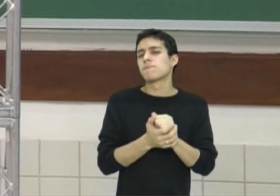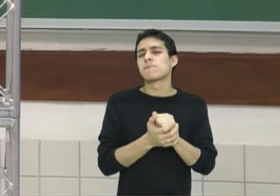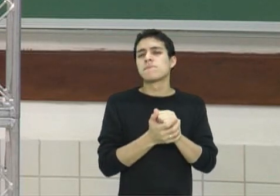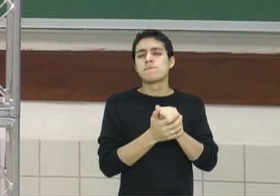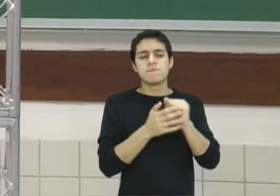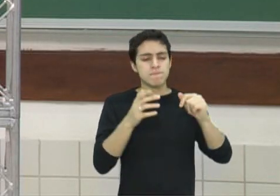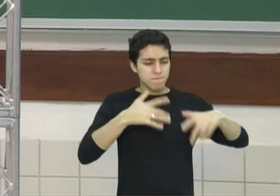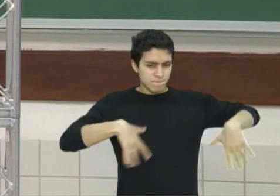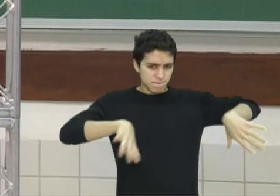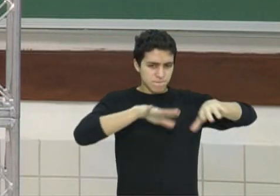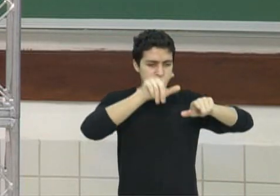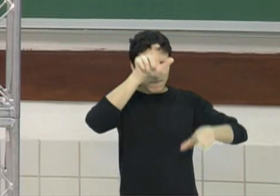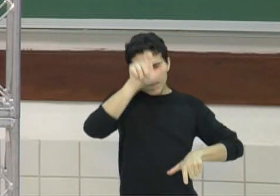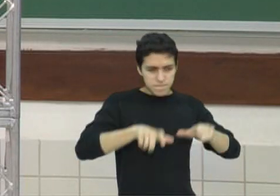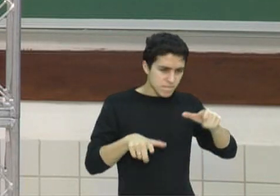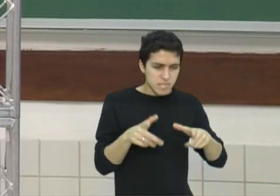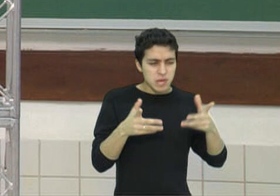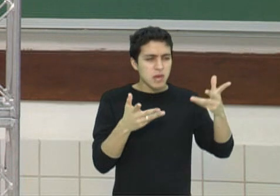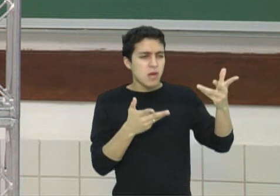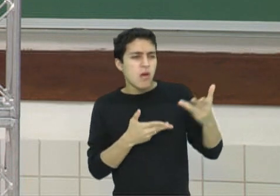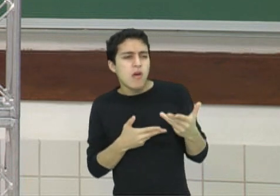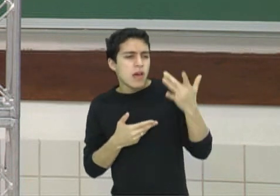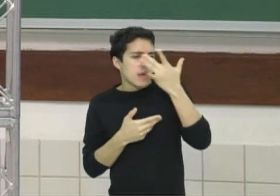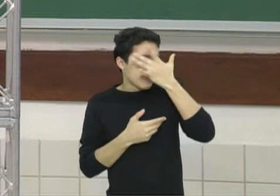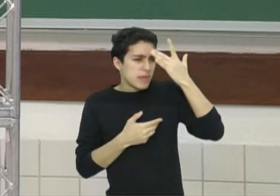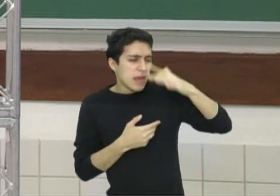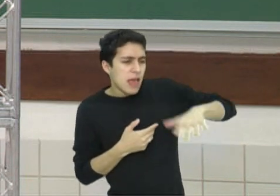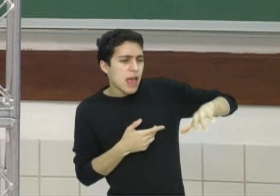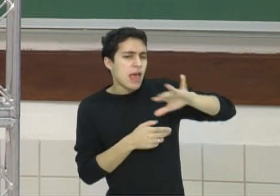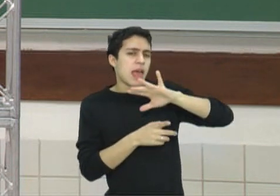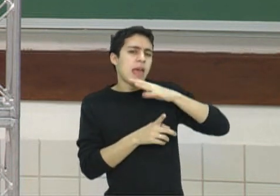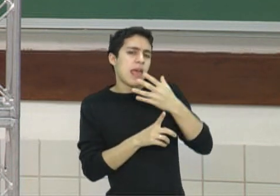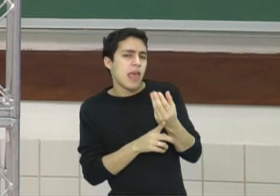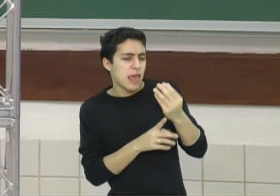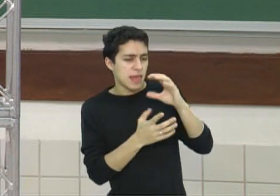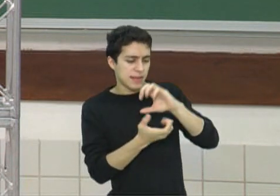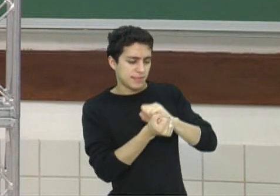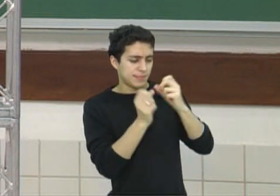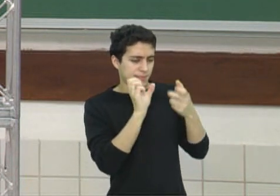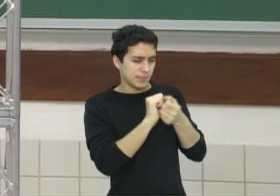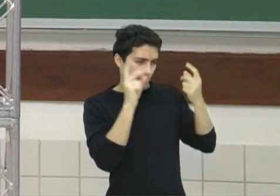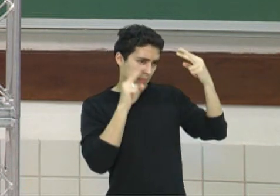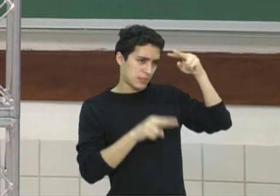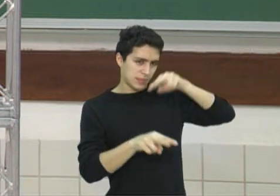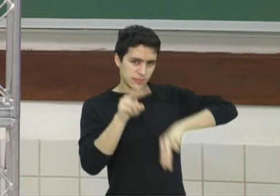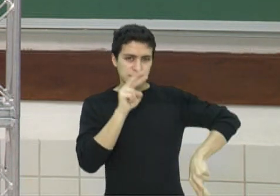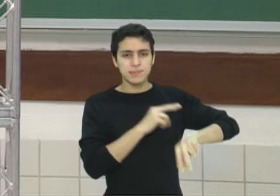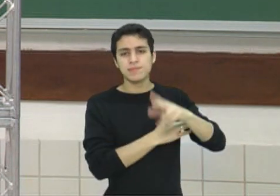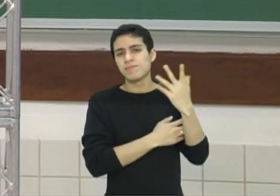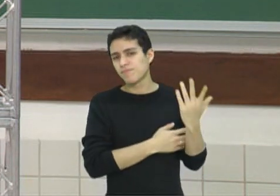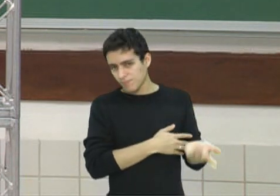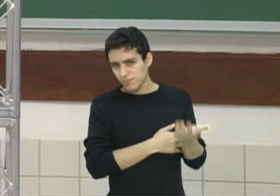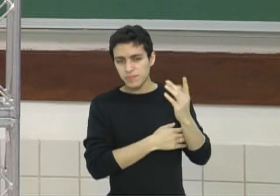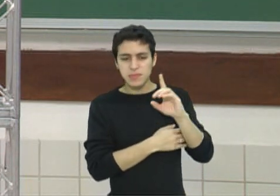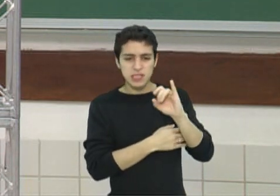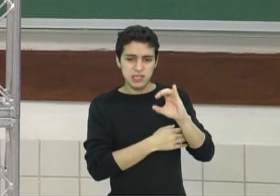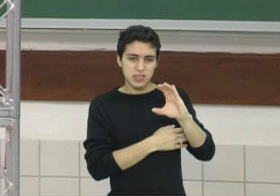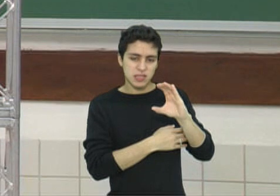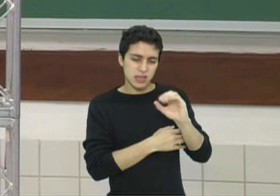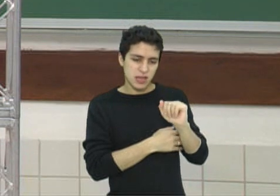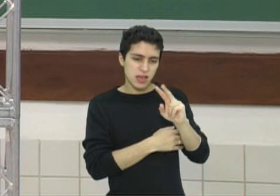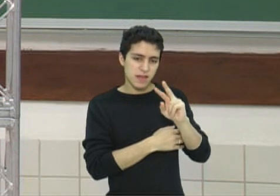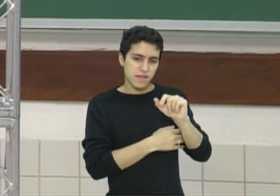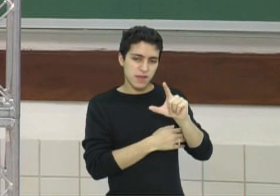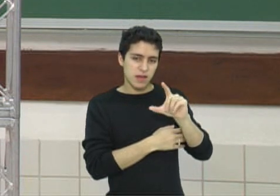começam a buscar pessoas em várias áreas. Nas áreas plásticas, eles buscam Di Cavalcanti. Di Cavalcanti era o pintor